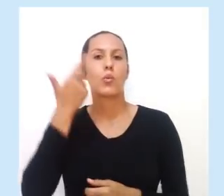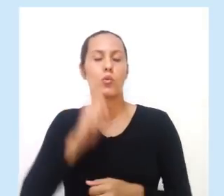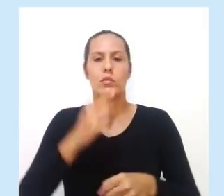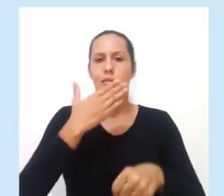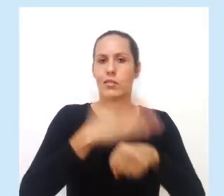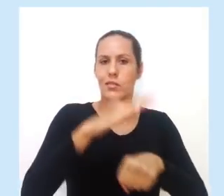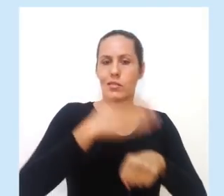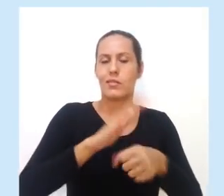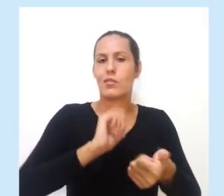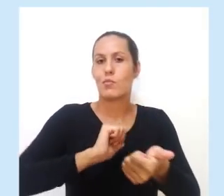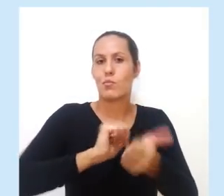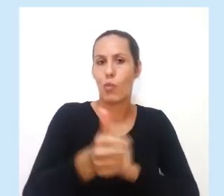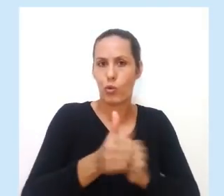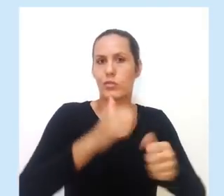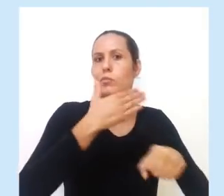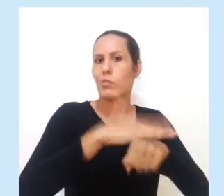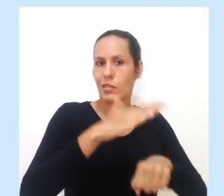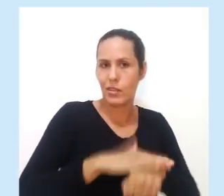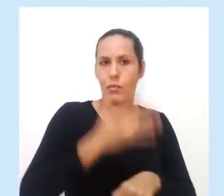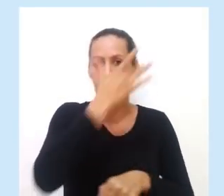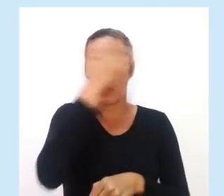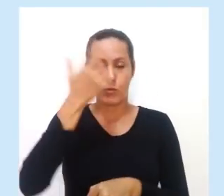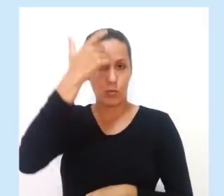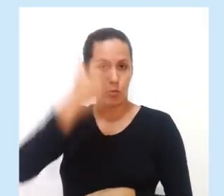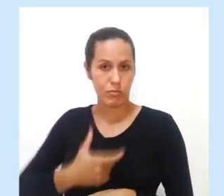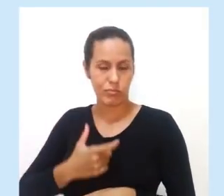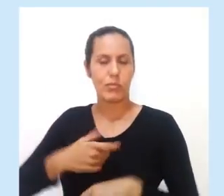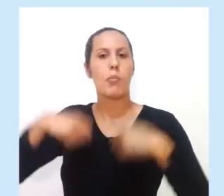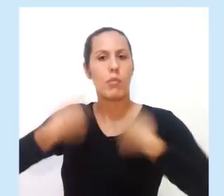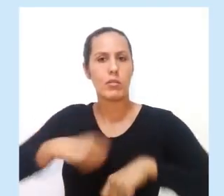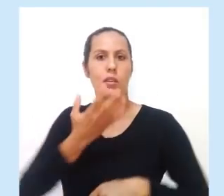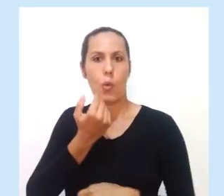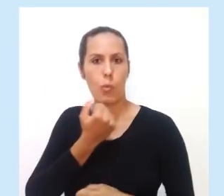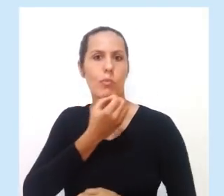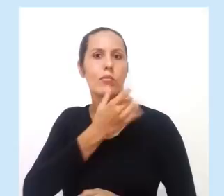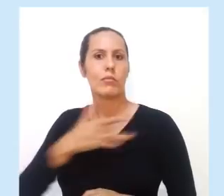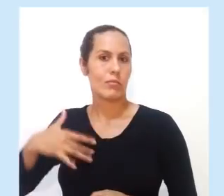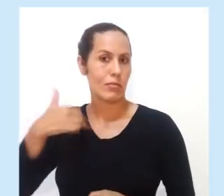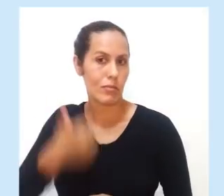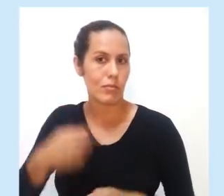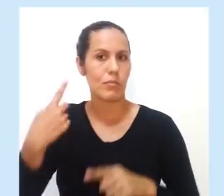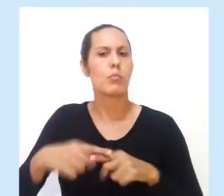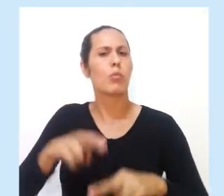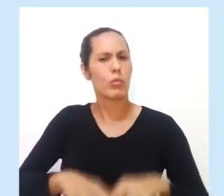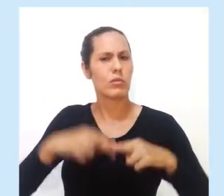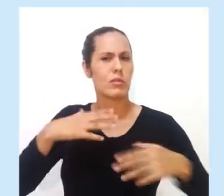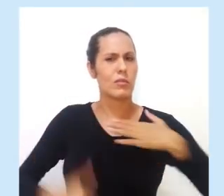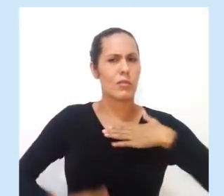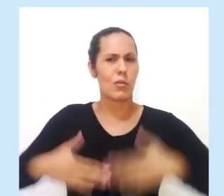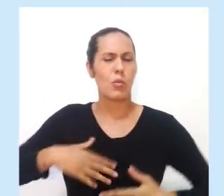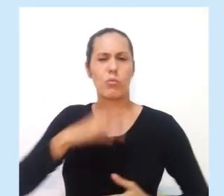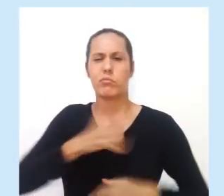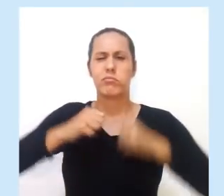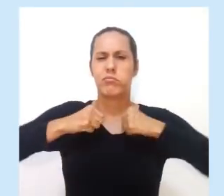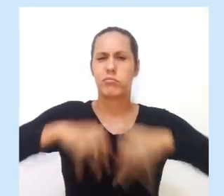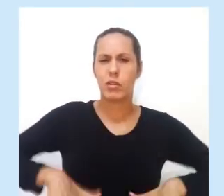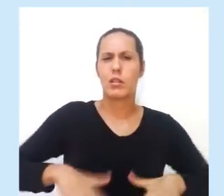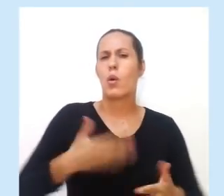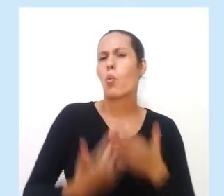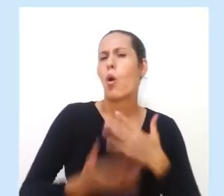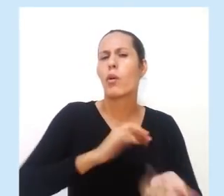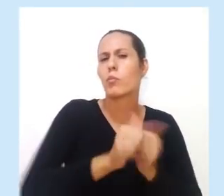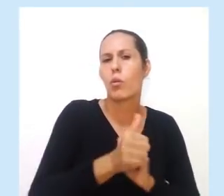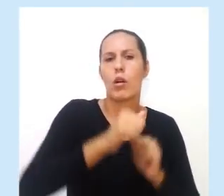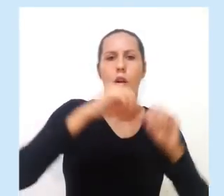praticar esporte. Geralmente, quem pratica esporte precisa ter uma boa alimentação, porque vai gastar muita energia.